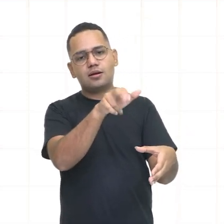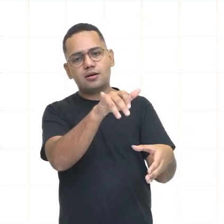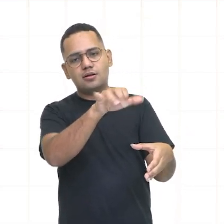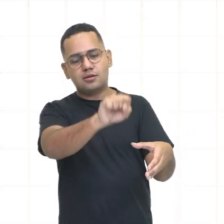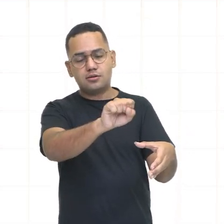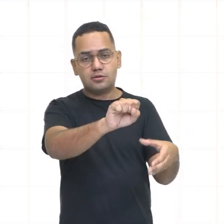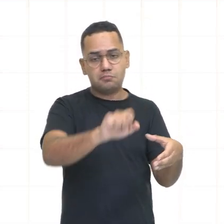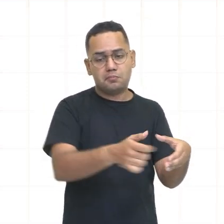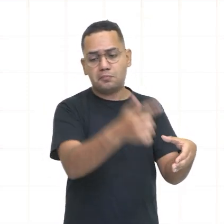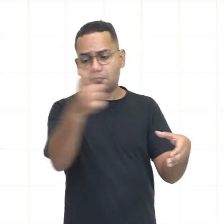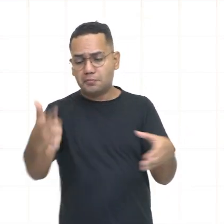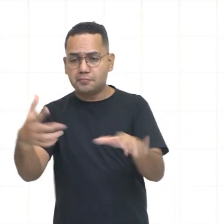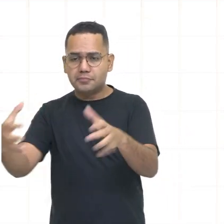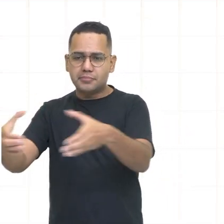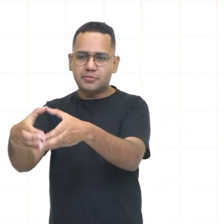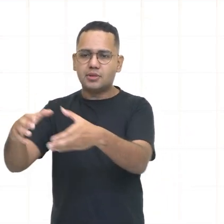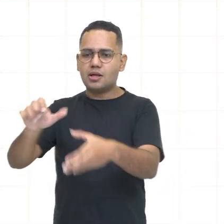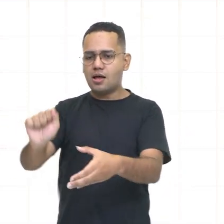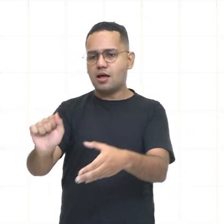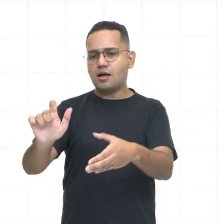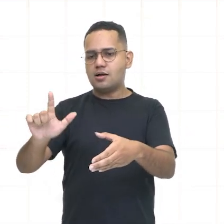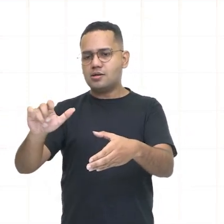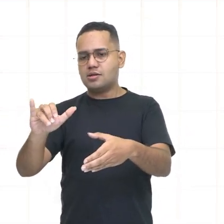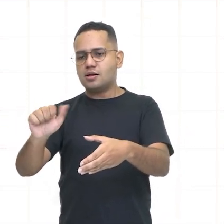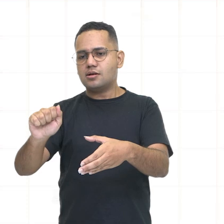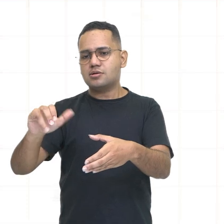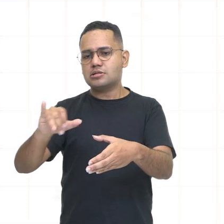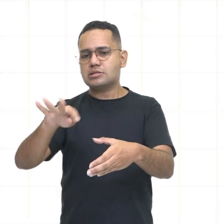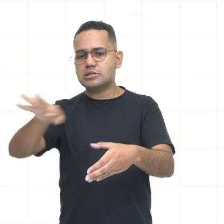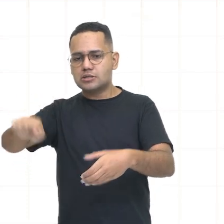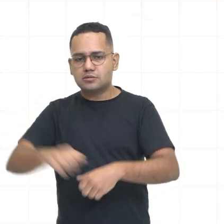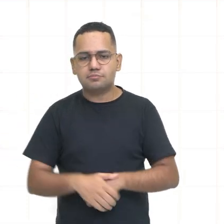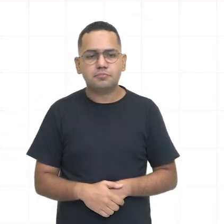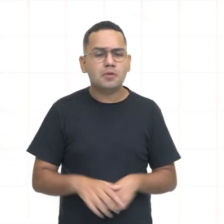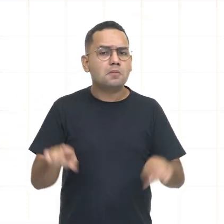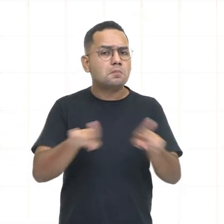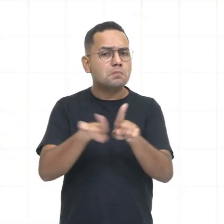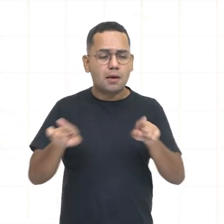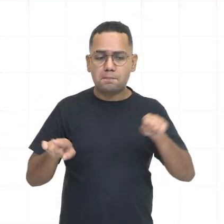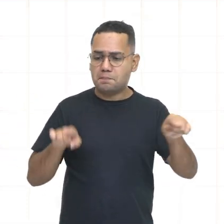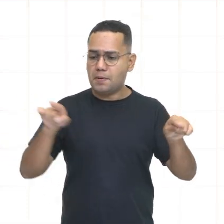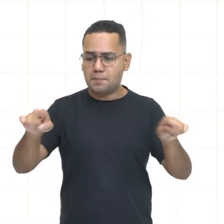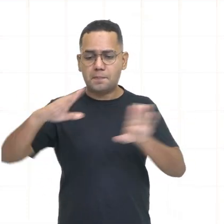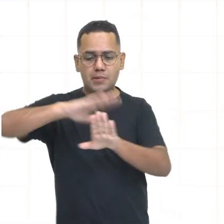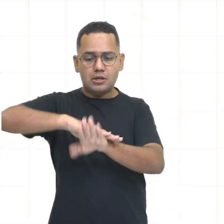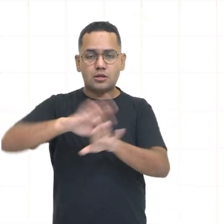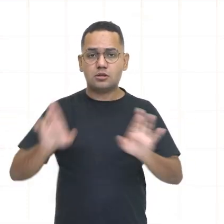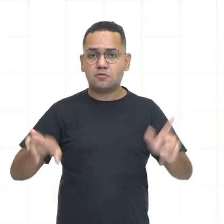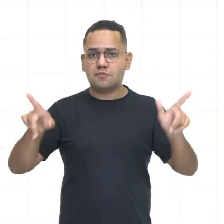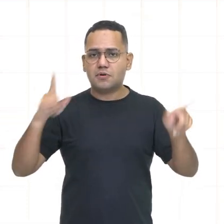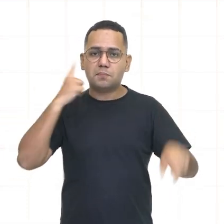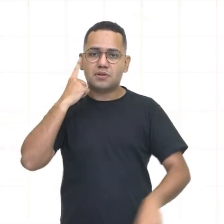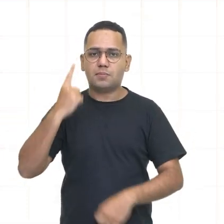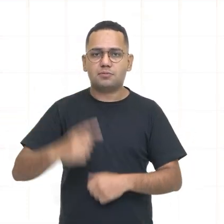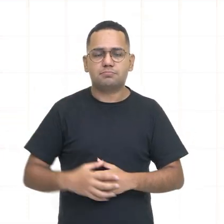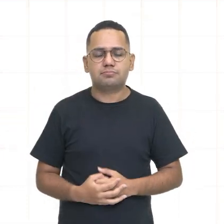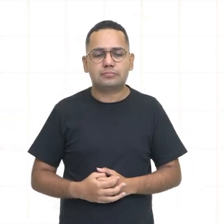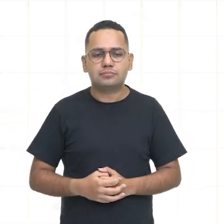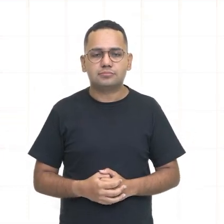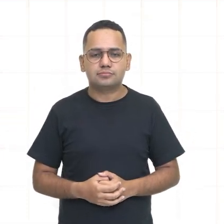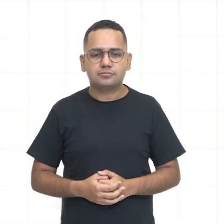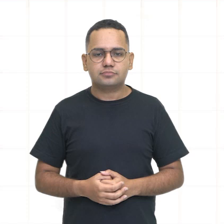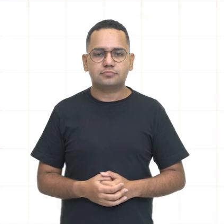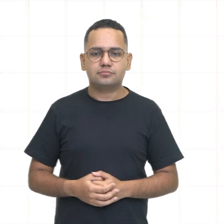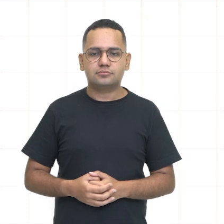um lado, e do outro, os aliancistas. Cada um com sua ideologia diferente. Galera, a gente tem